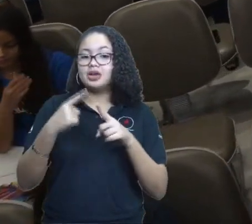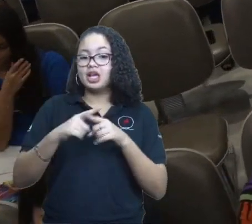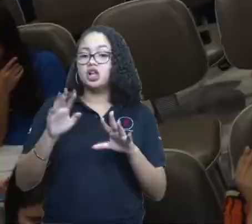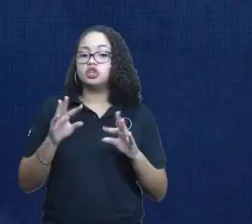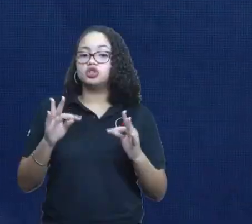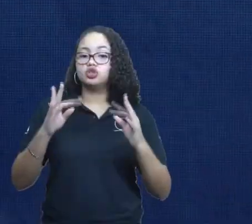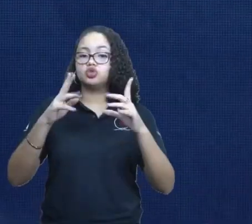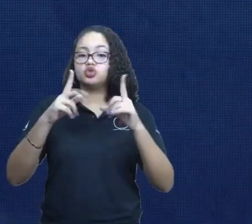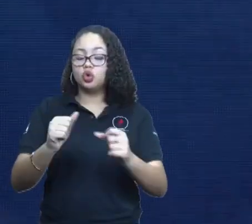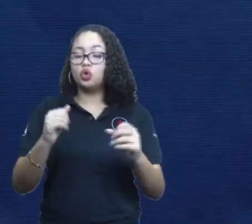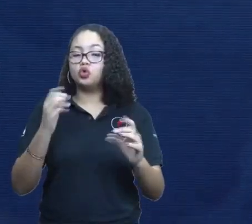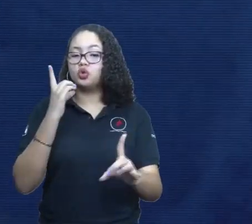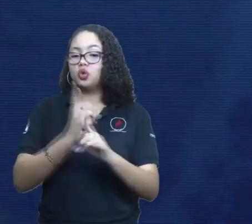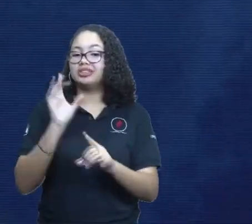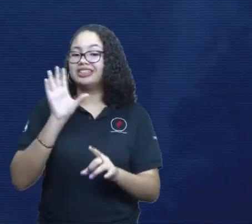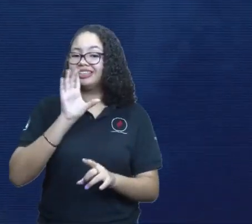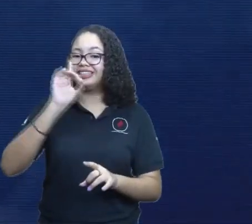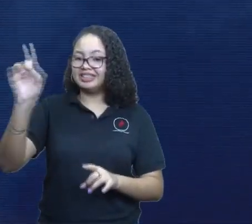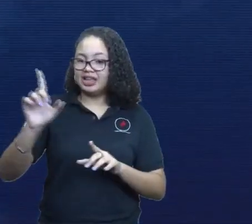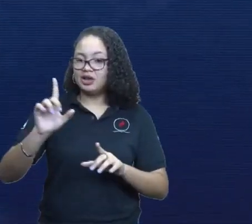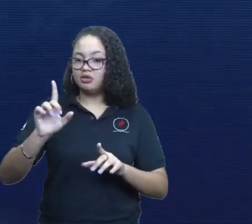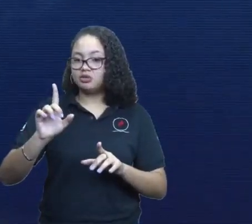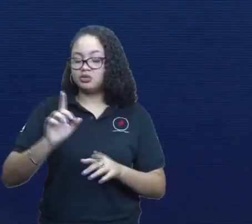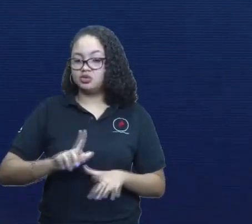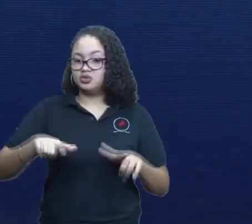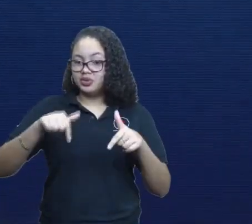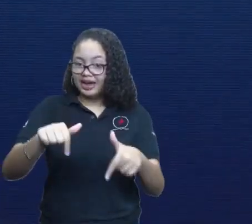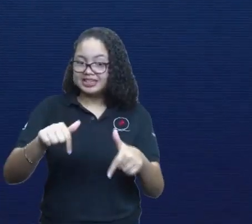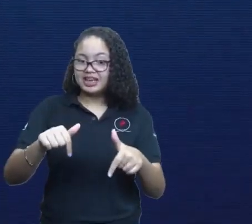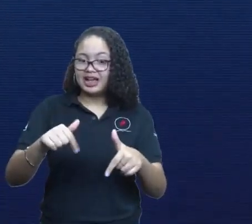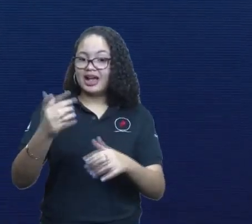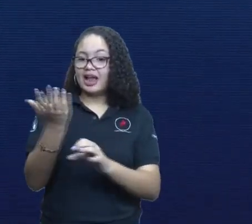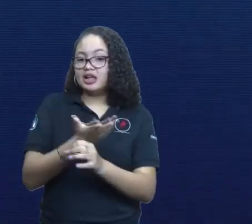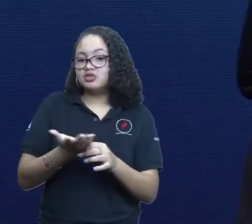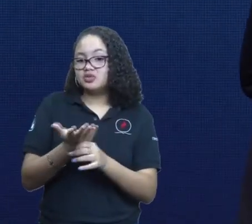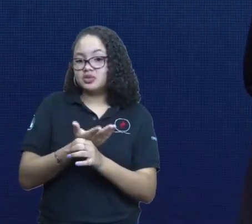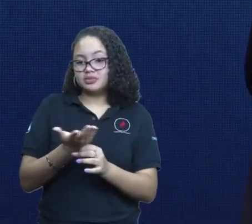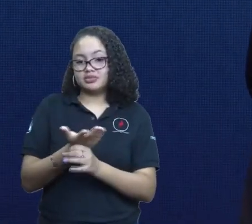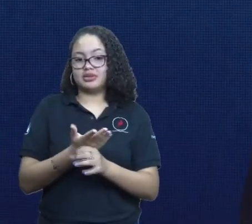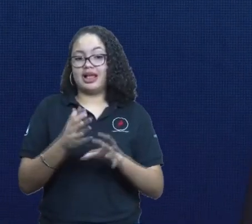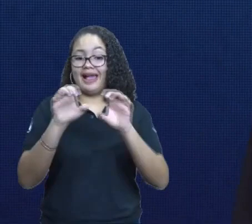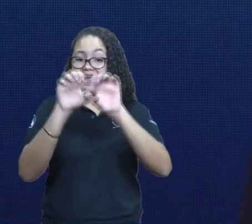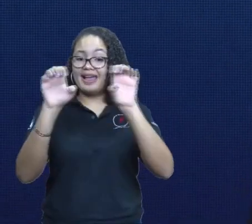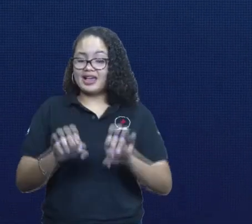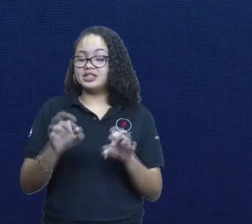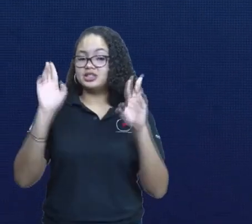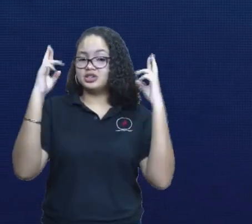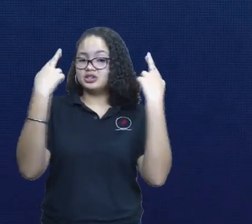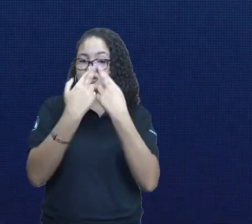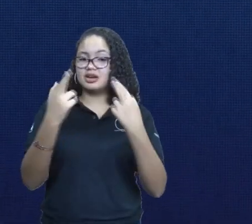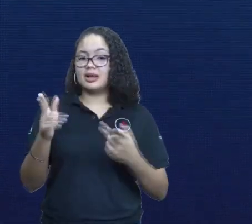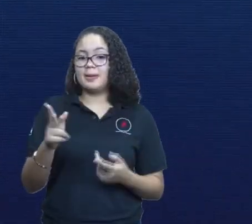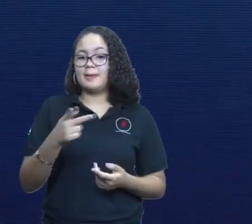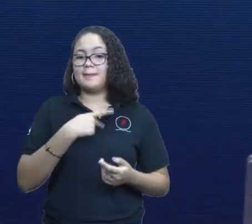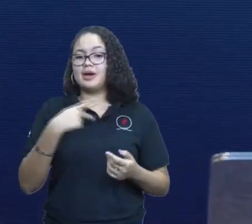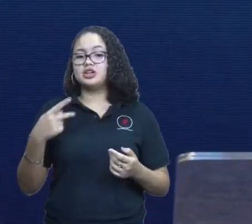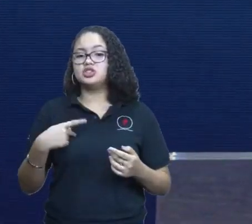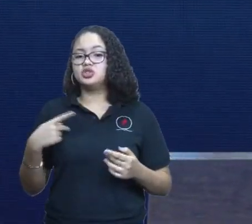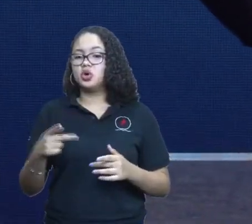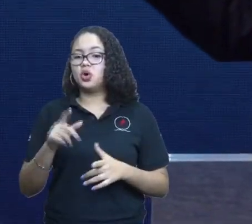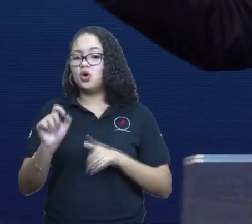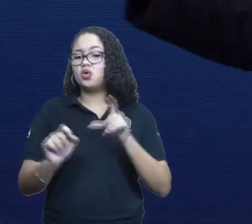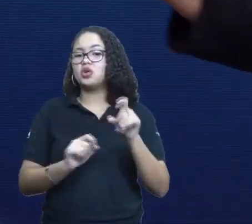promove é na superfície você ética do reino Pastor Anderson quer chegar